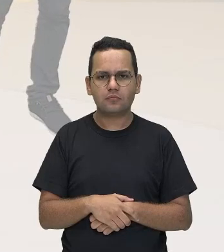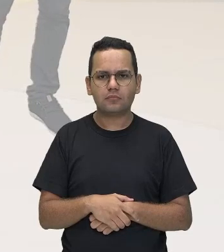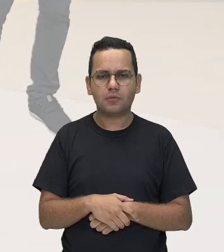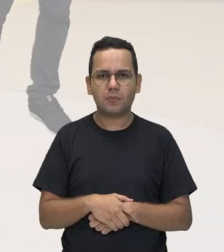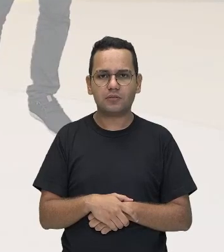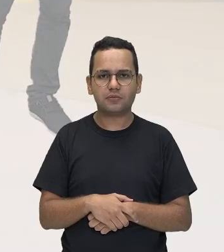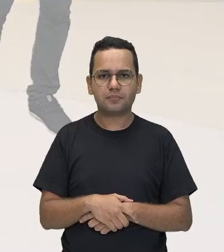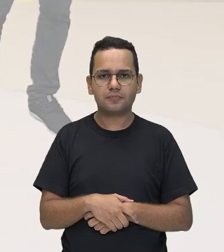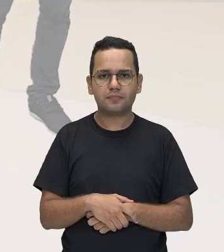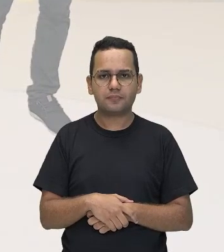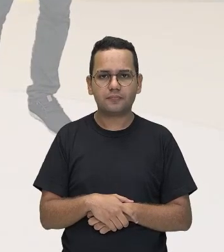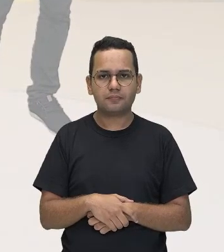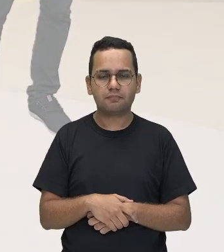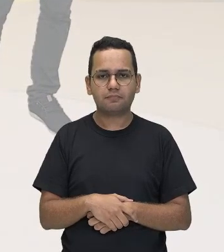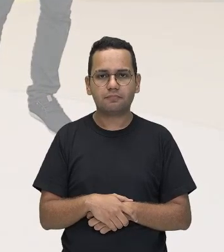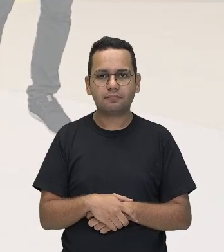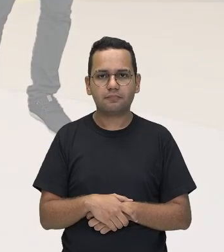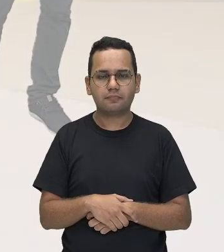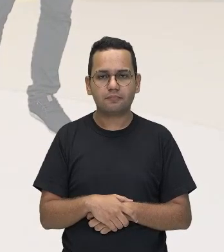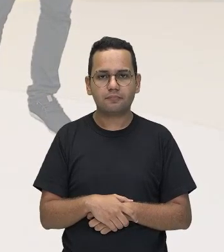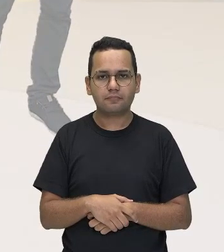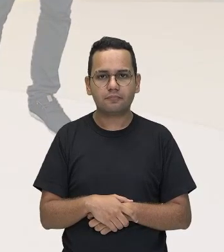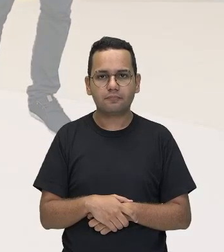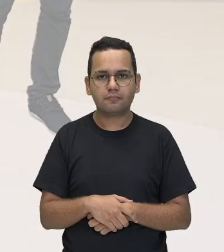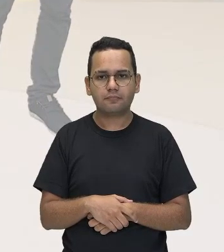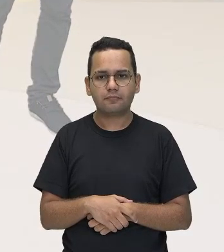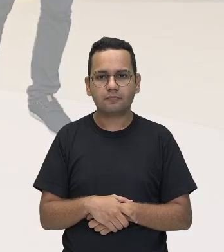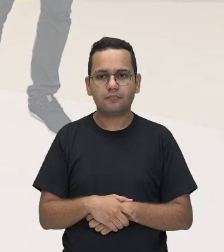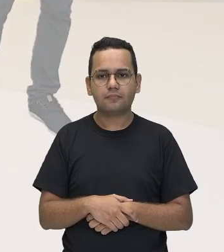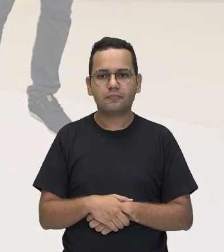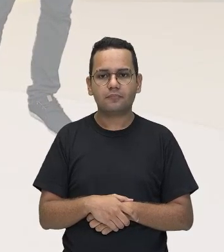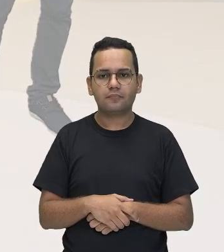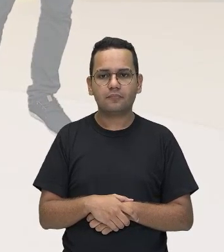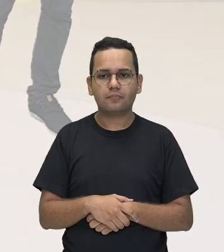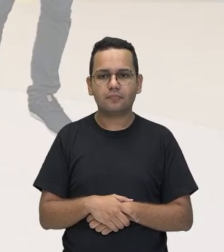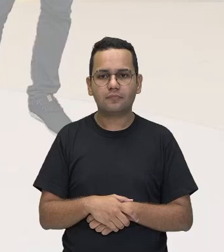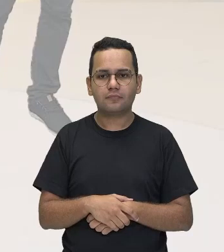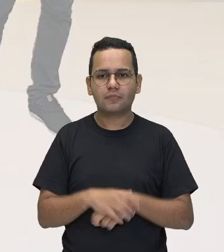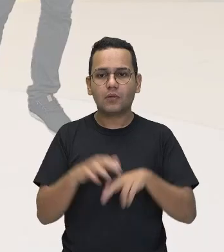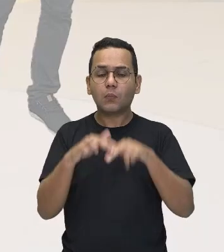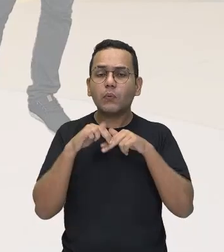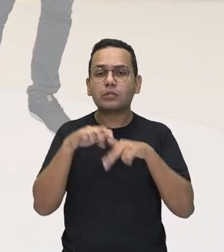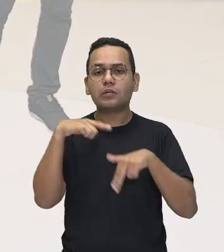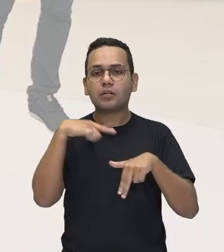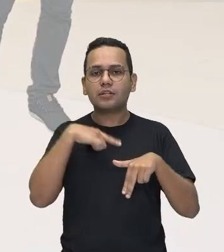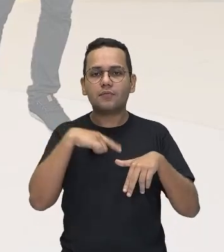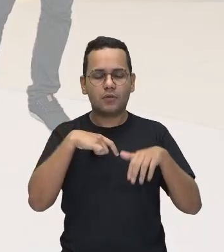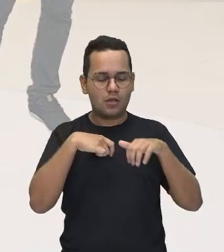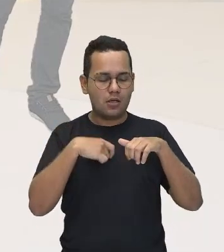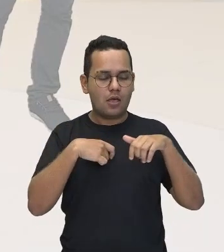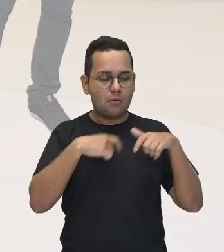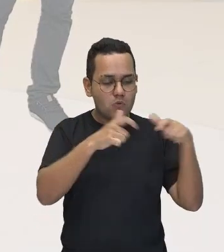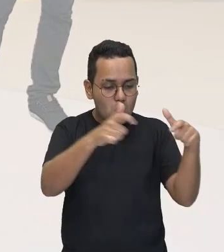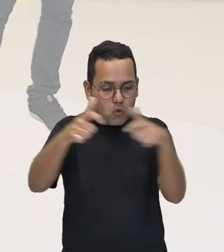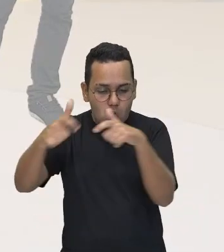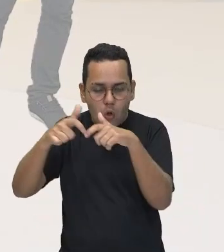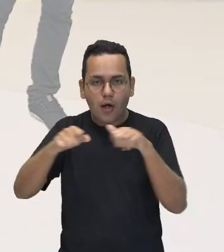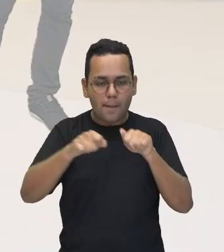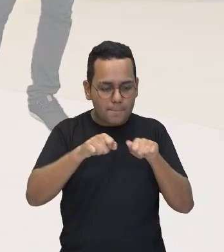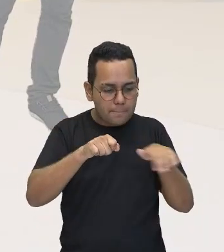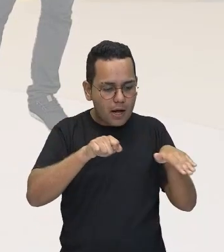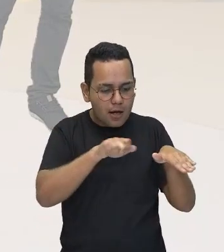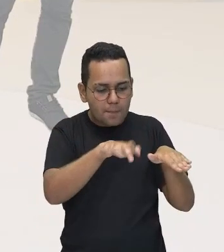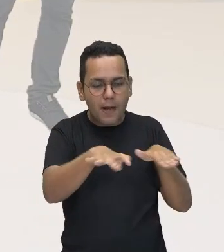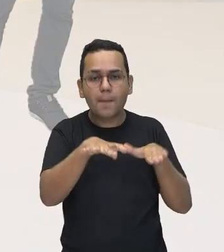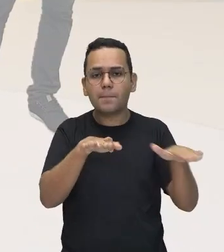Não é isso, professor? Exatamente, professor, porque isso acabou impulsionando aí uma ocupação gradual de toda a região